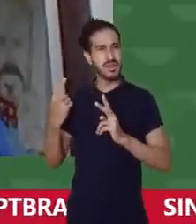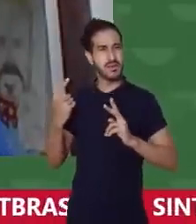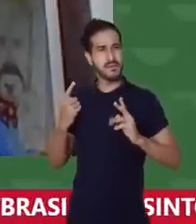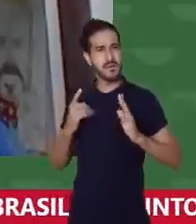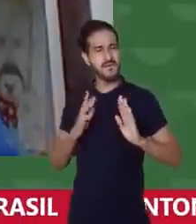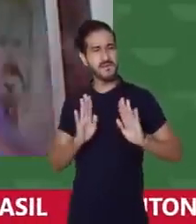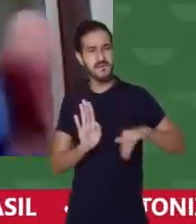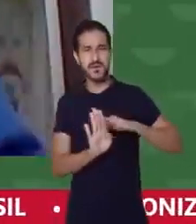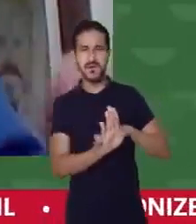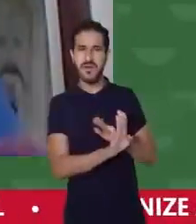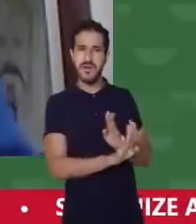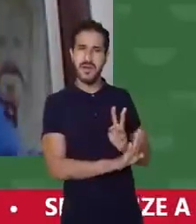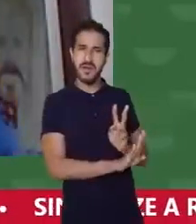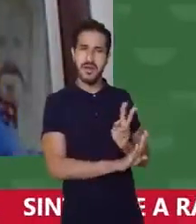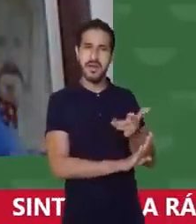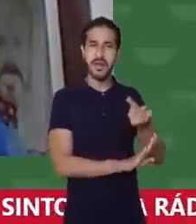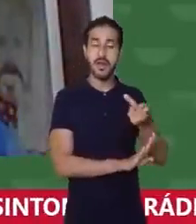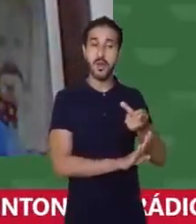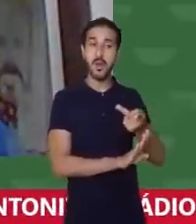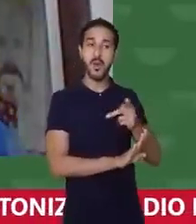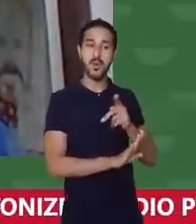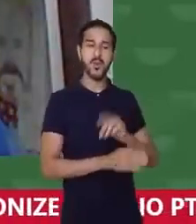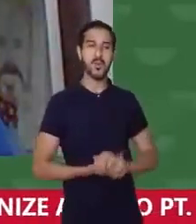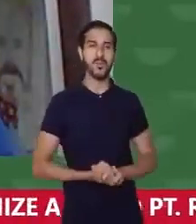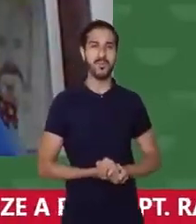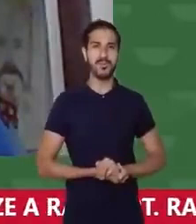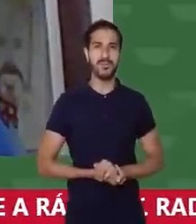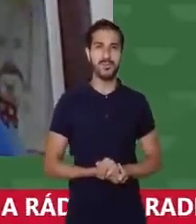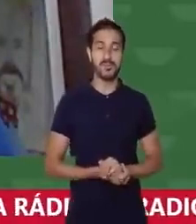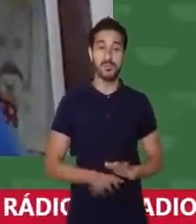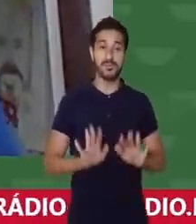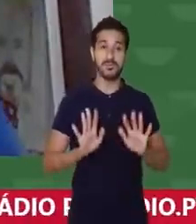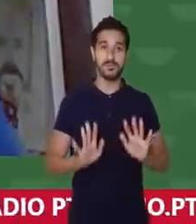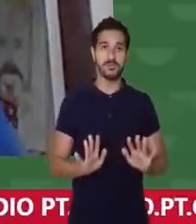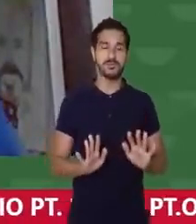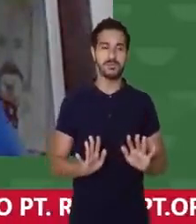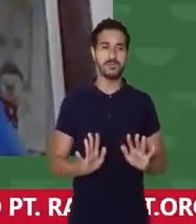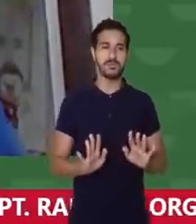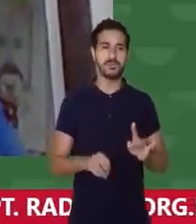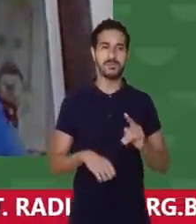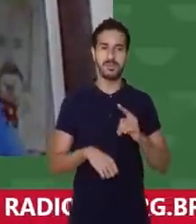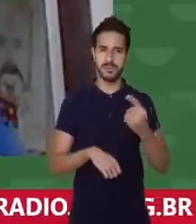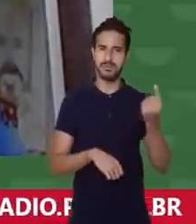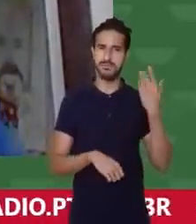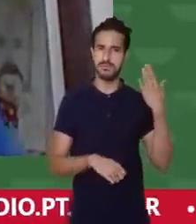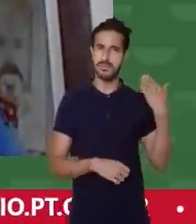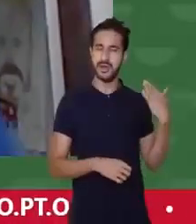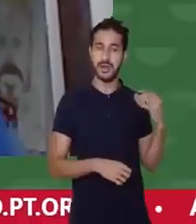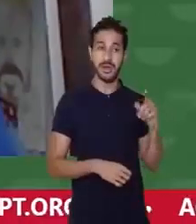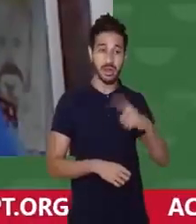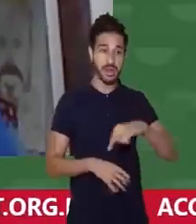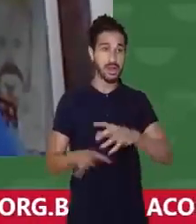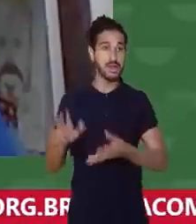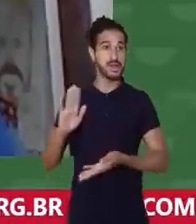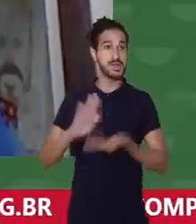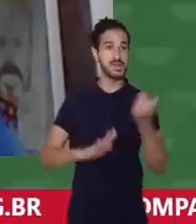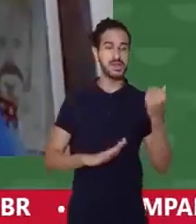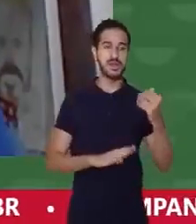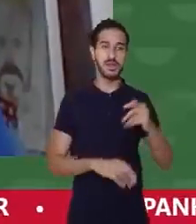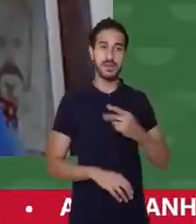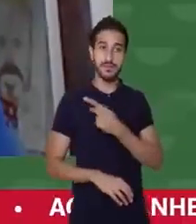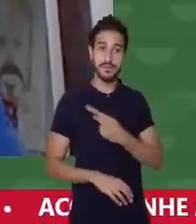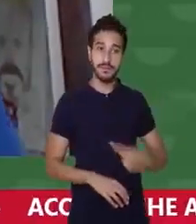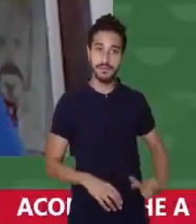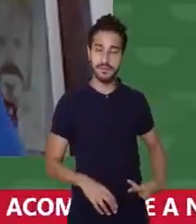a fraude e o conchavo dos covardes. Mas, naquele dia, eles derrubaram a